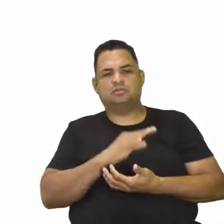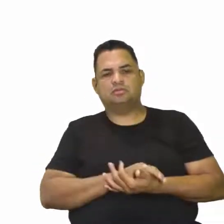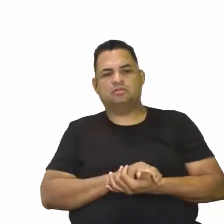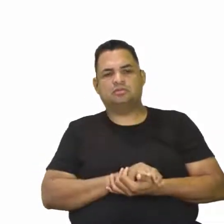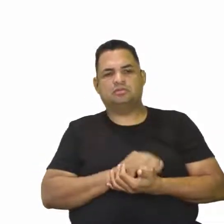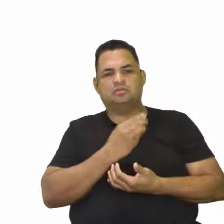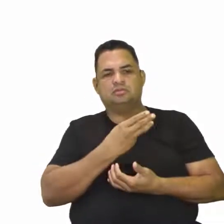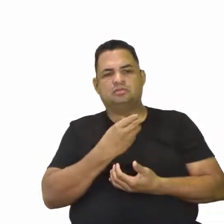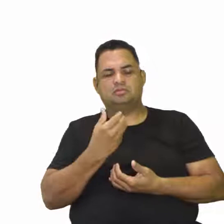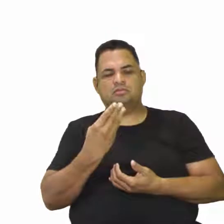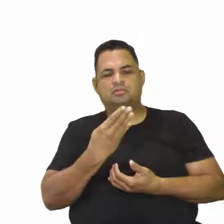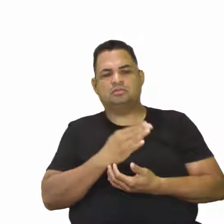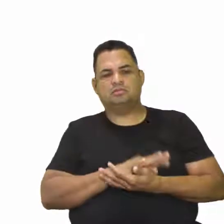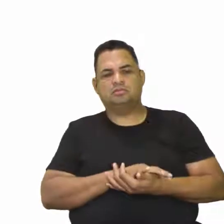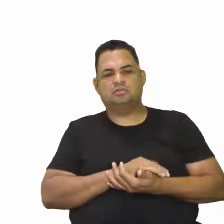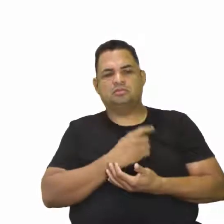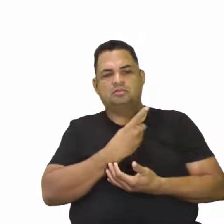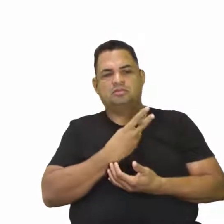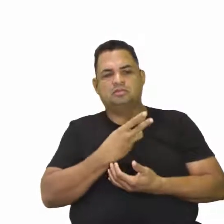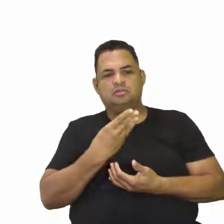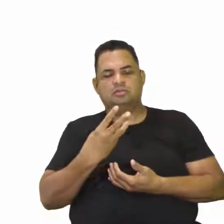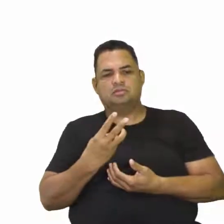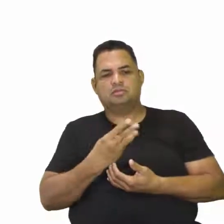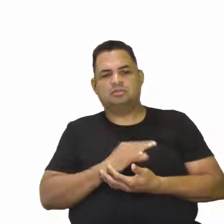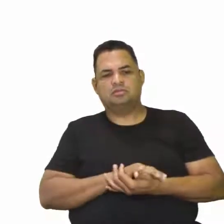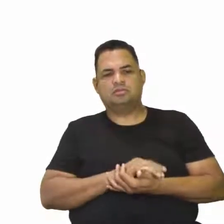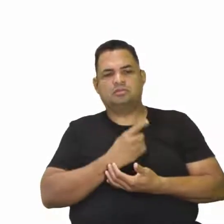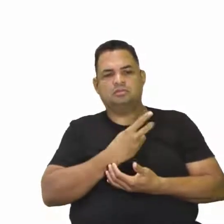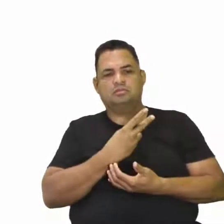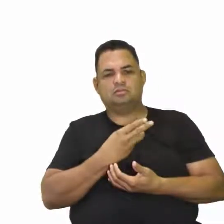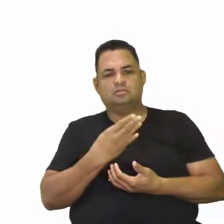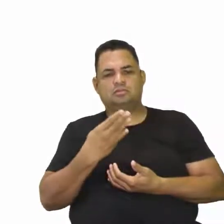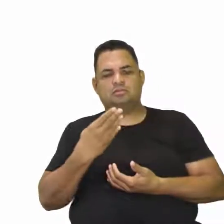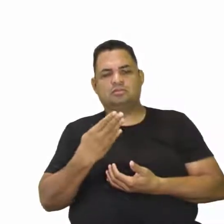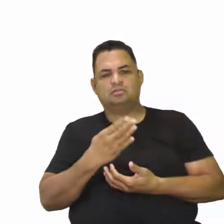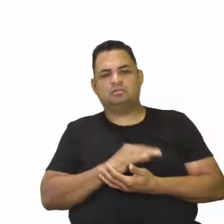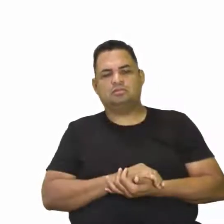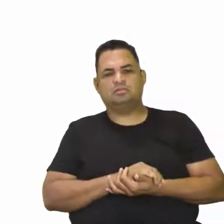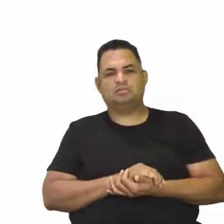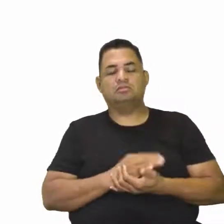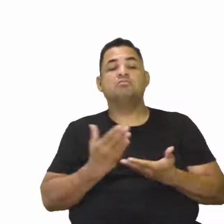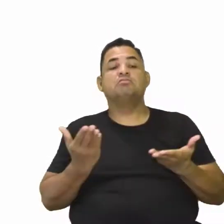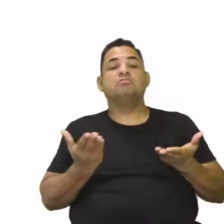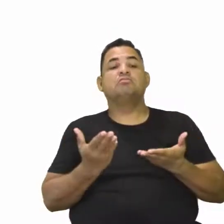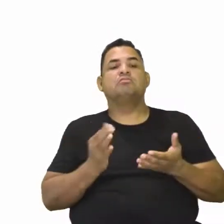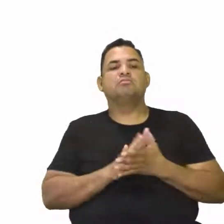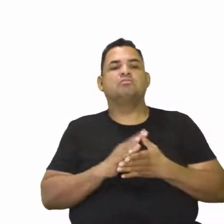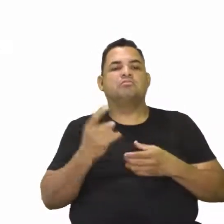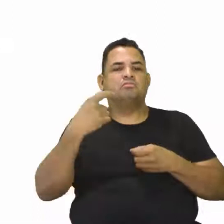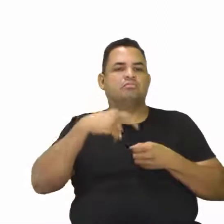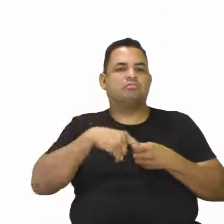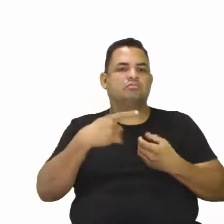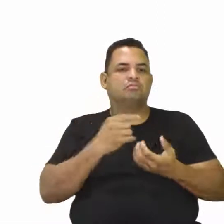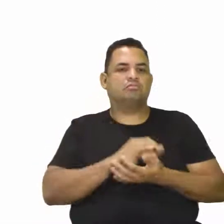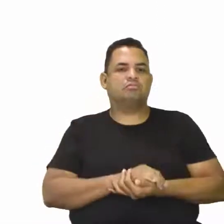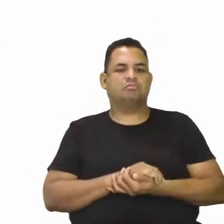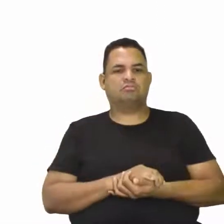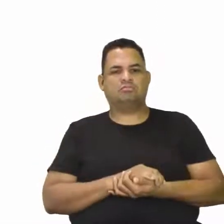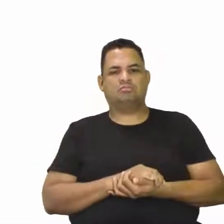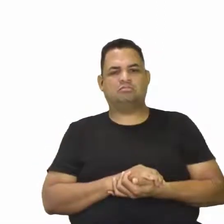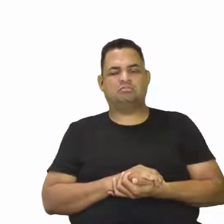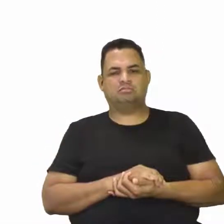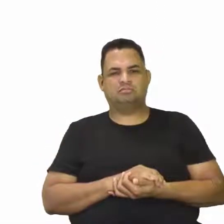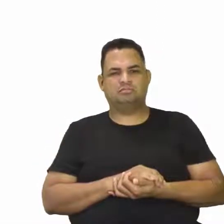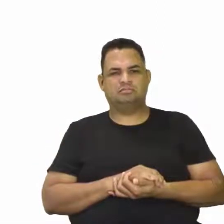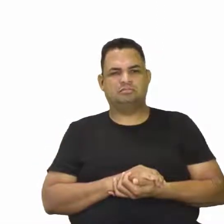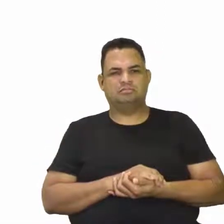4. 3 e 4. 1, 2 e 3. 1, 2, 3, 4. E aí? Volta lá. Eu coloquei não aqui,